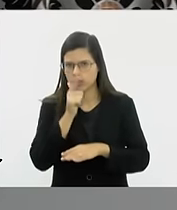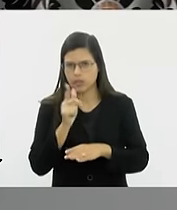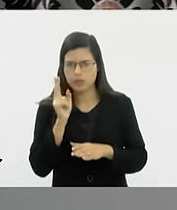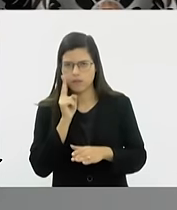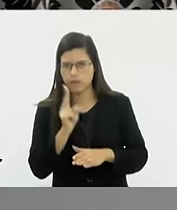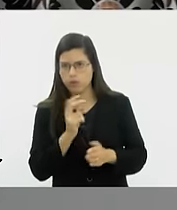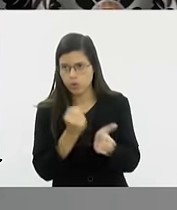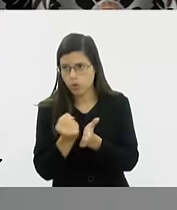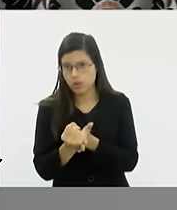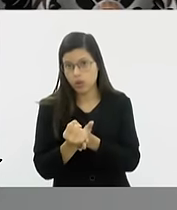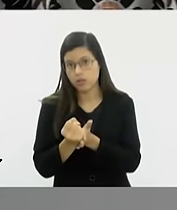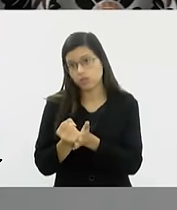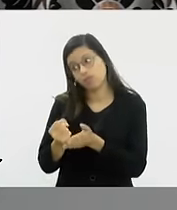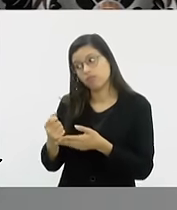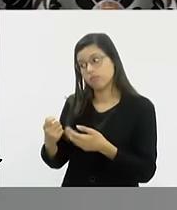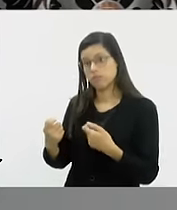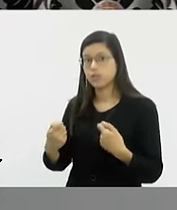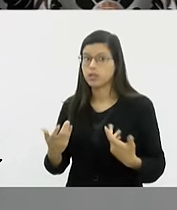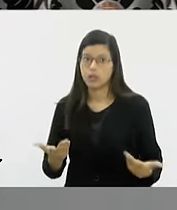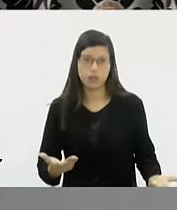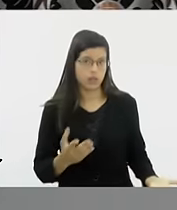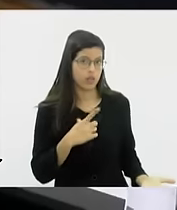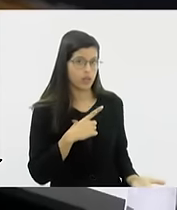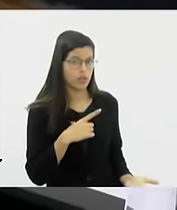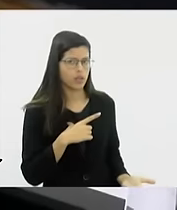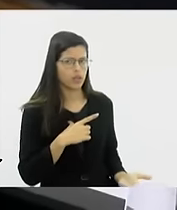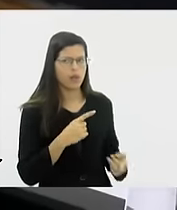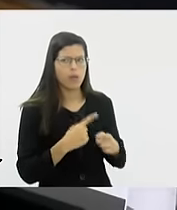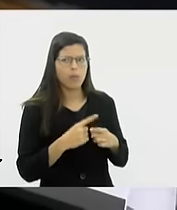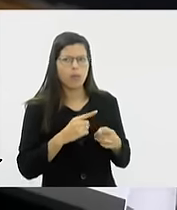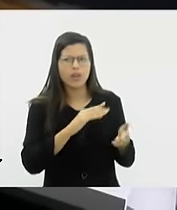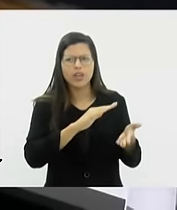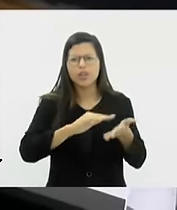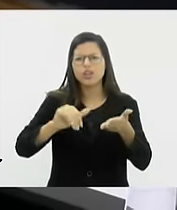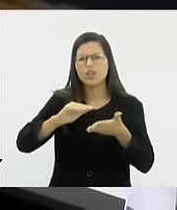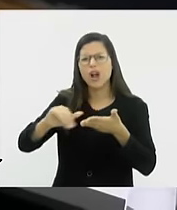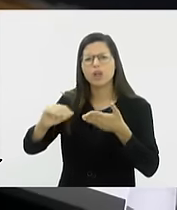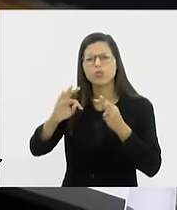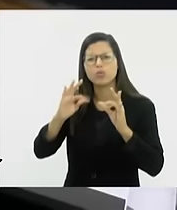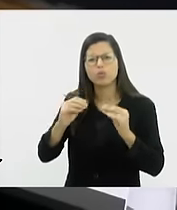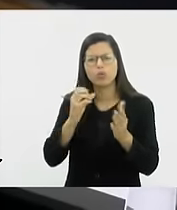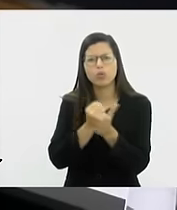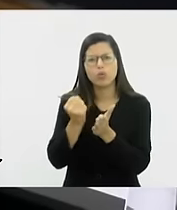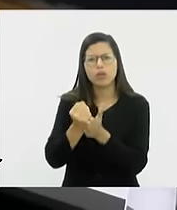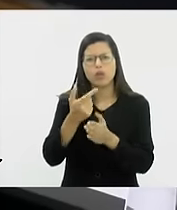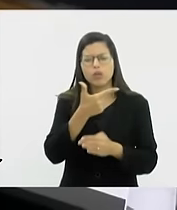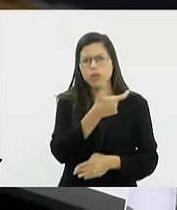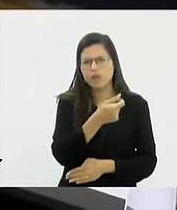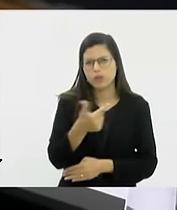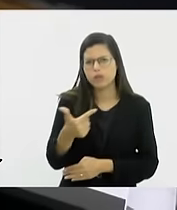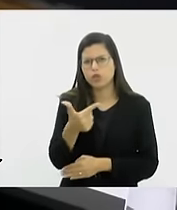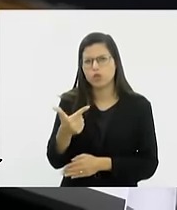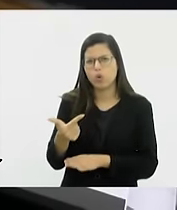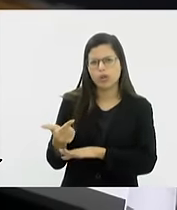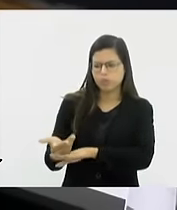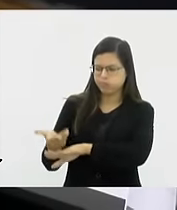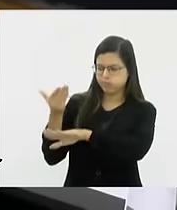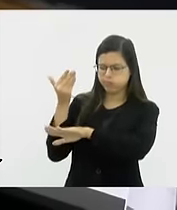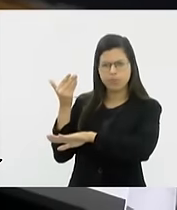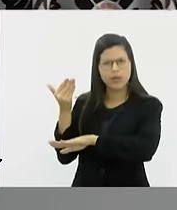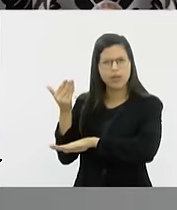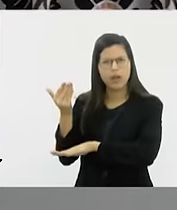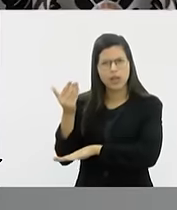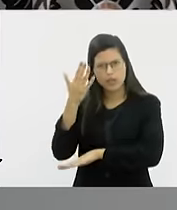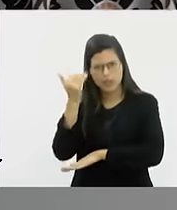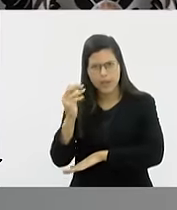Deveria ter. Sim. Hein? Então, por que foram retirados todos os contratos de 2022 para trás, do ar? Sabe responder, presidente?